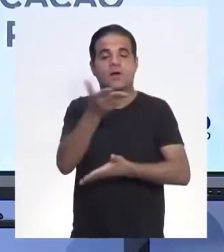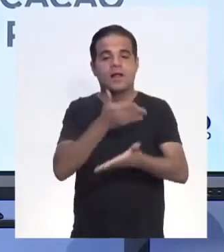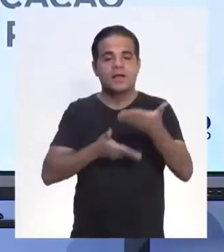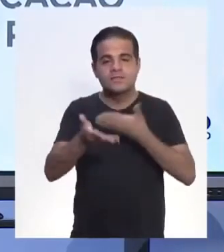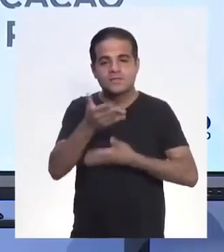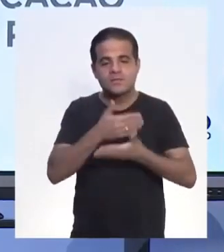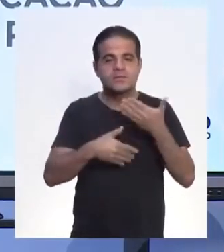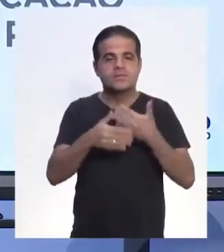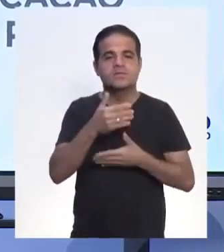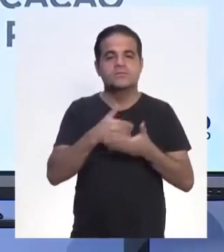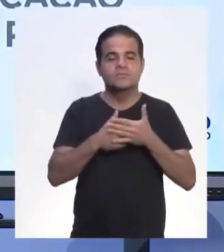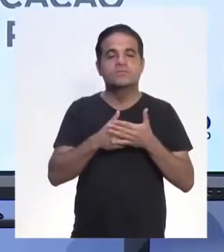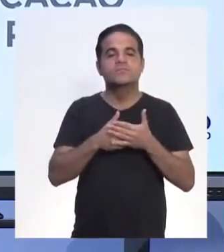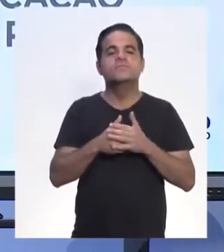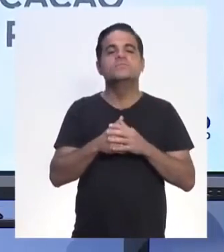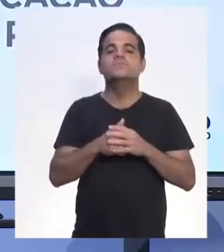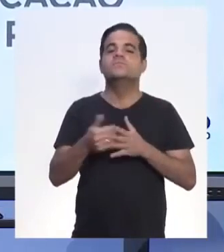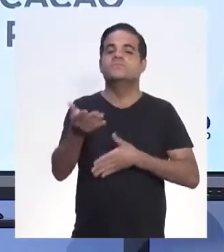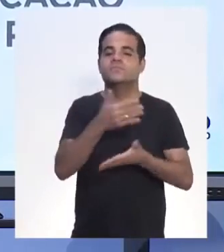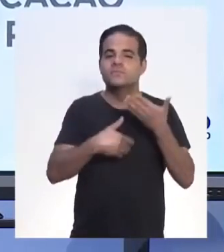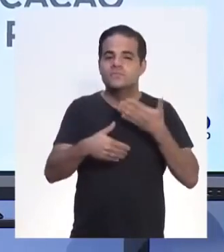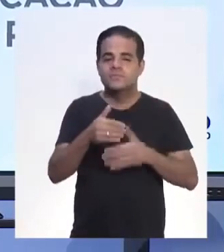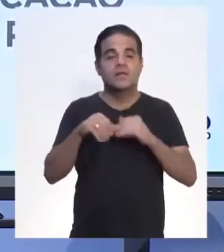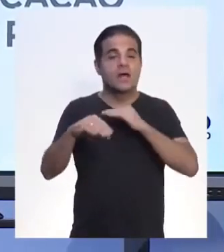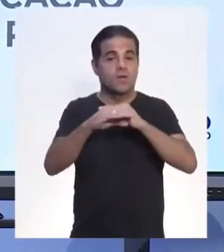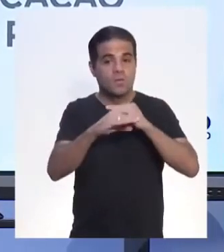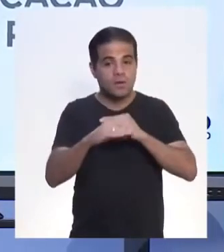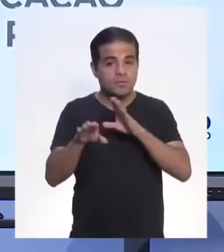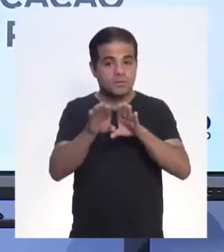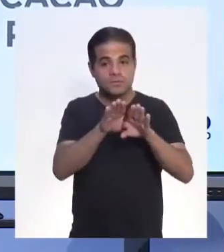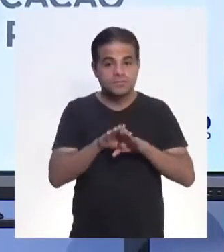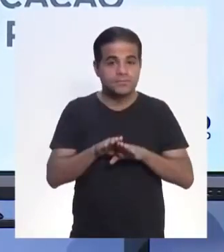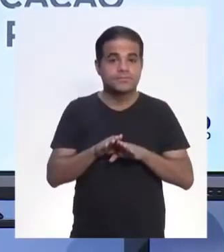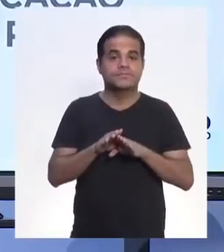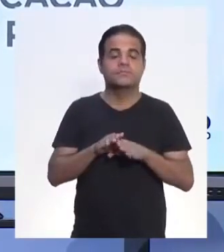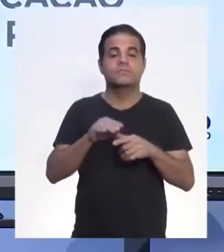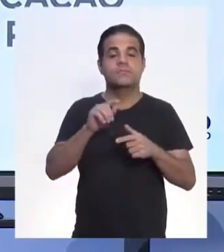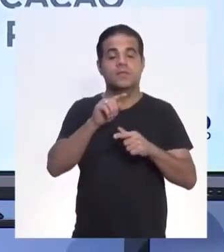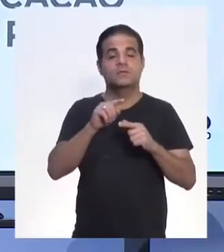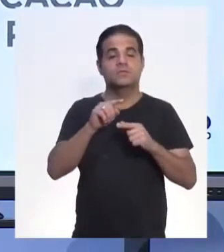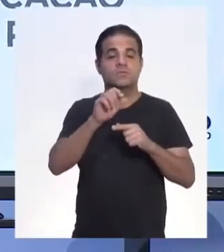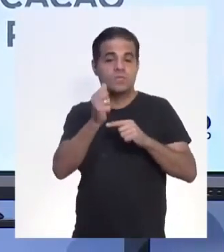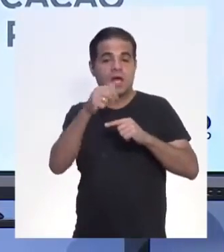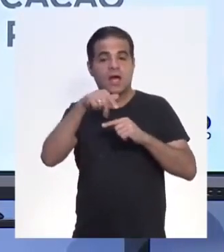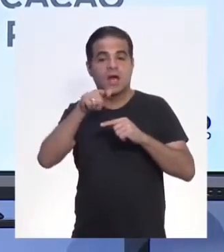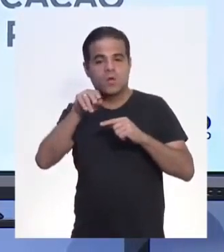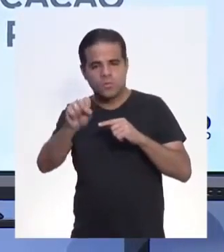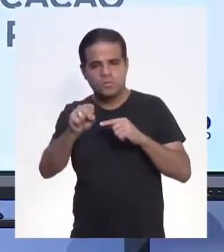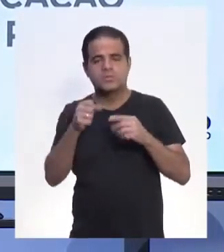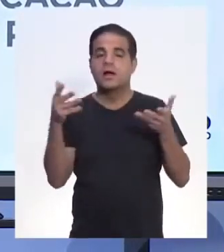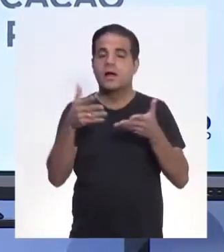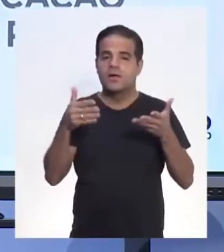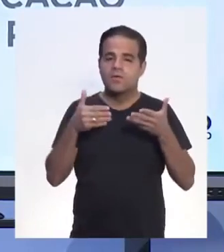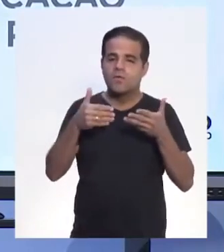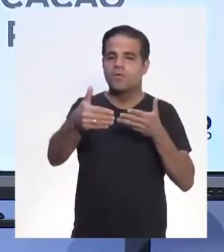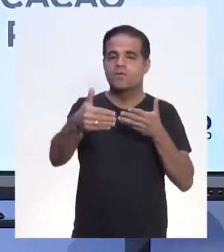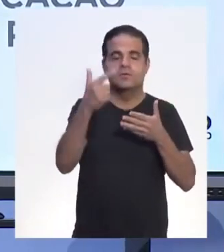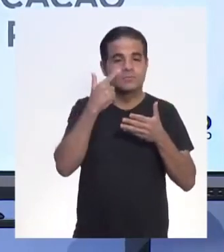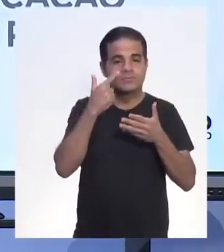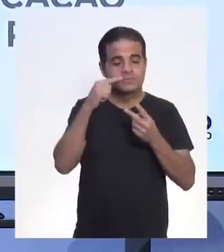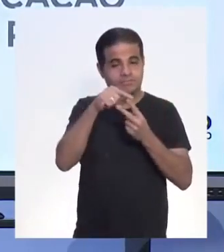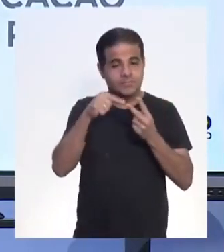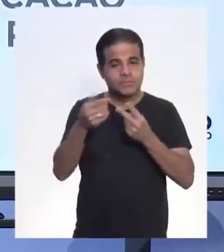relacionadas à congruência. Então, relacionados à igualdade entre os ângulos. Nós vamos ver aí agora mais